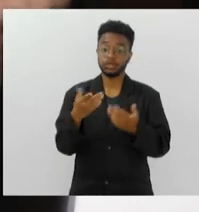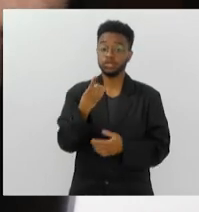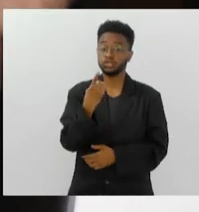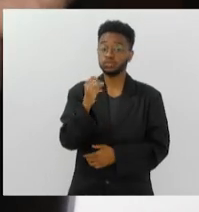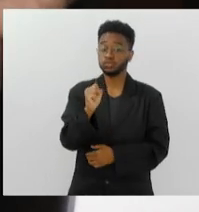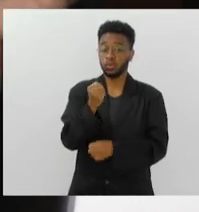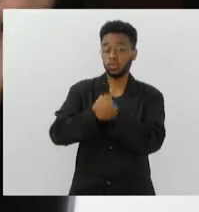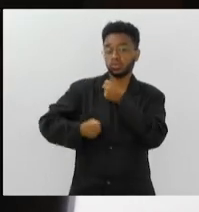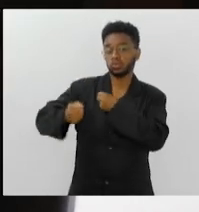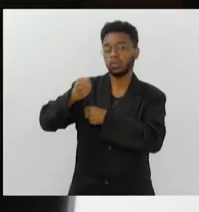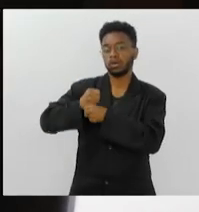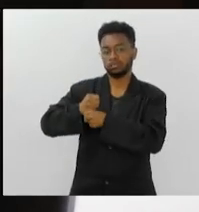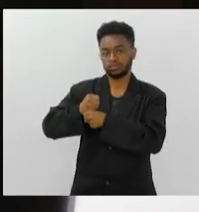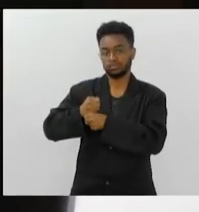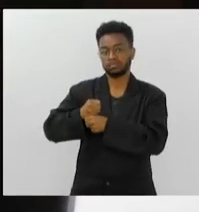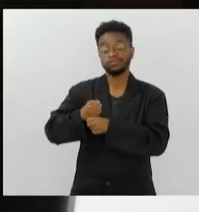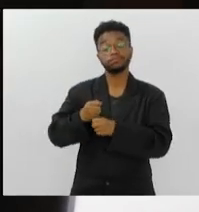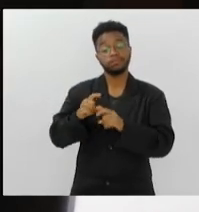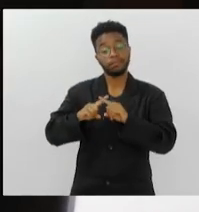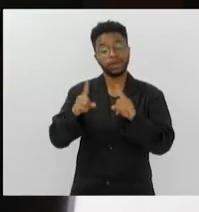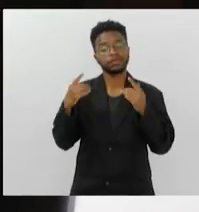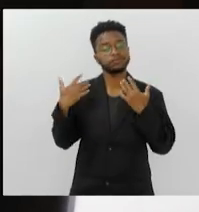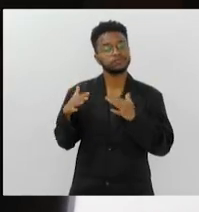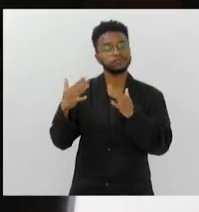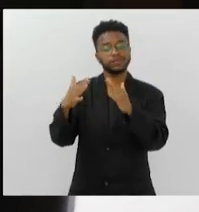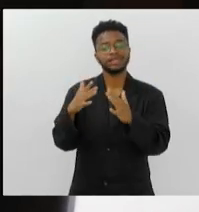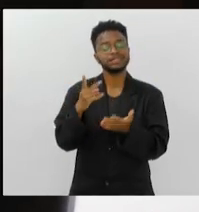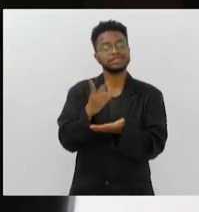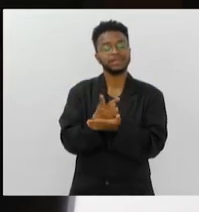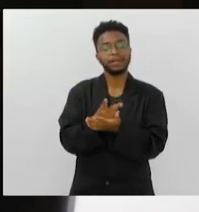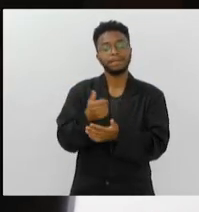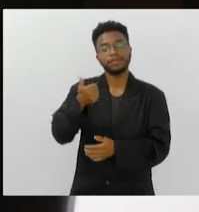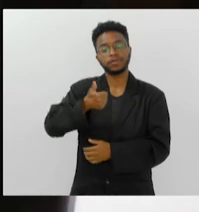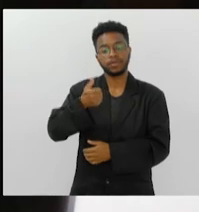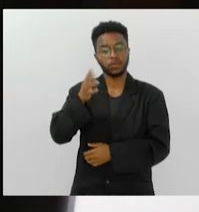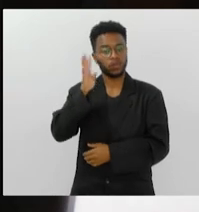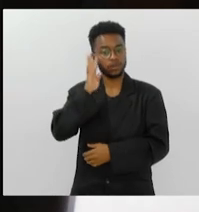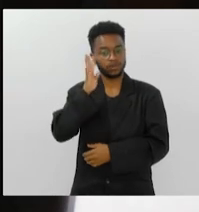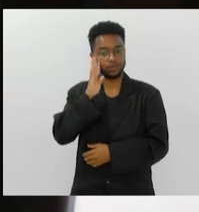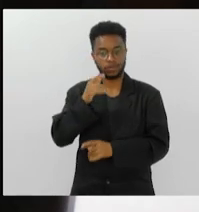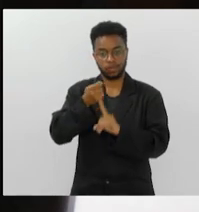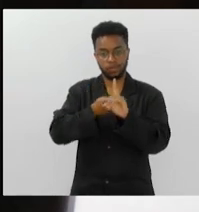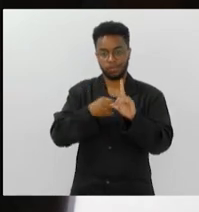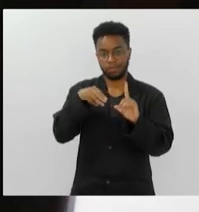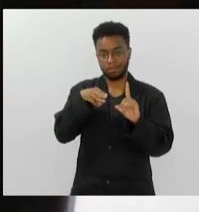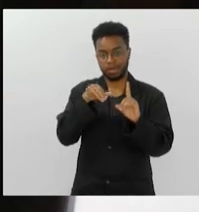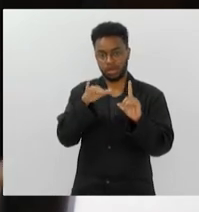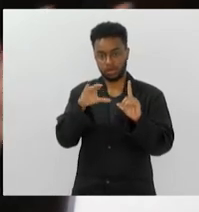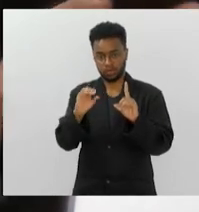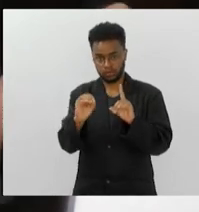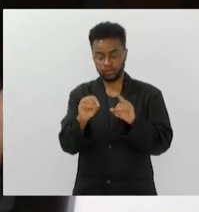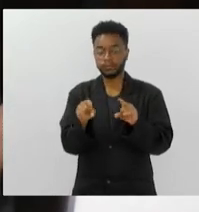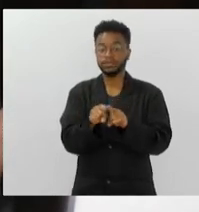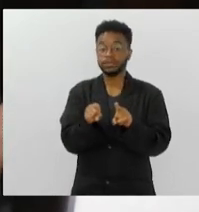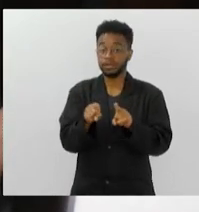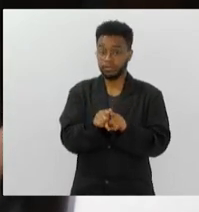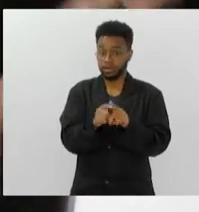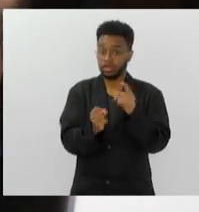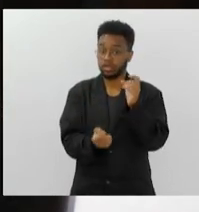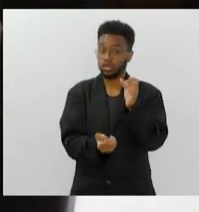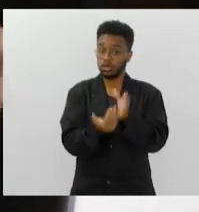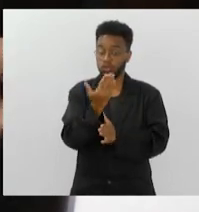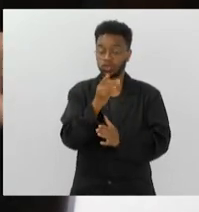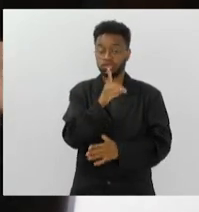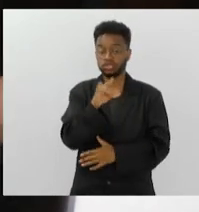18 anos, e ele é comemorado anualmente na primeira quarta-feira do mês de maio. E criou também o